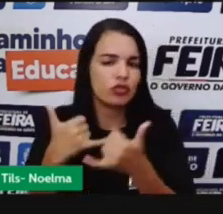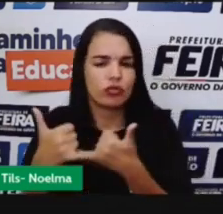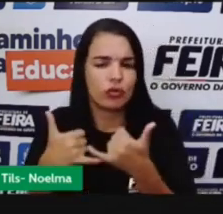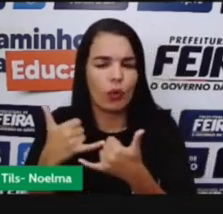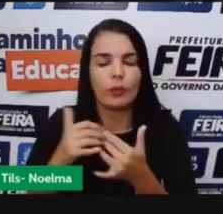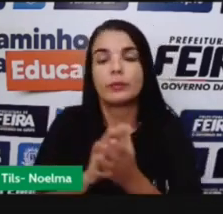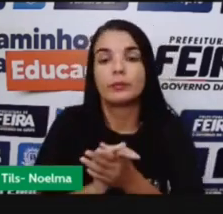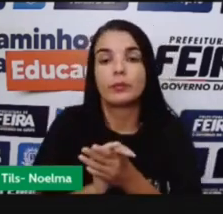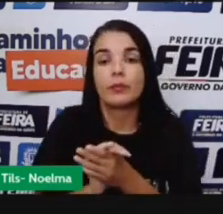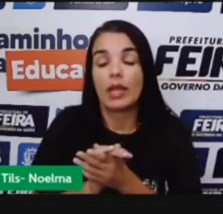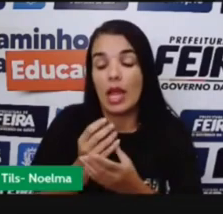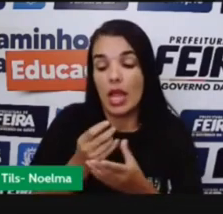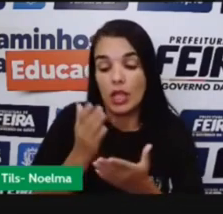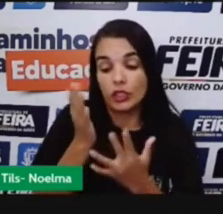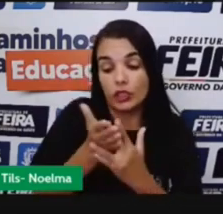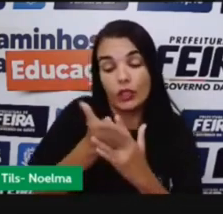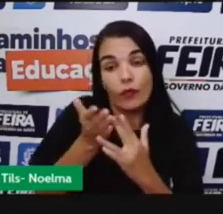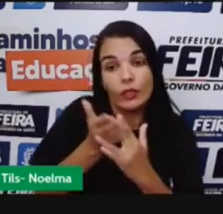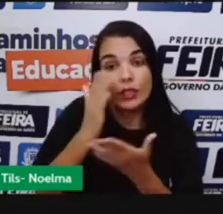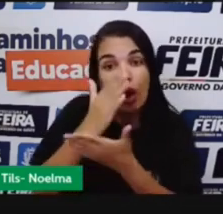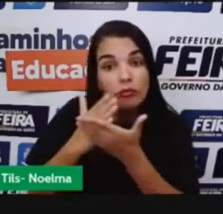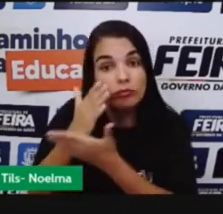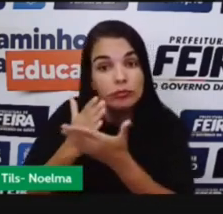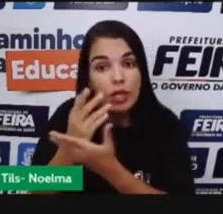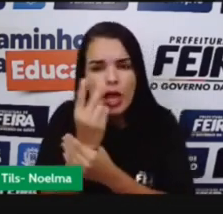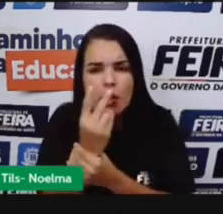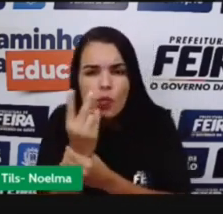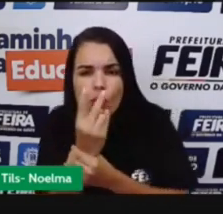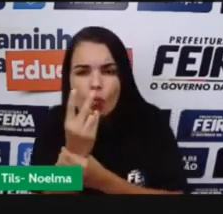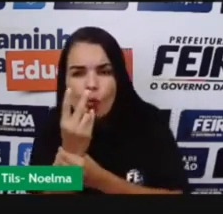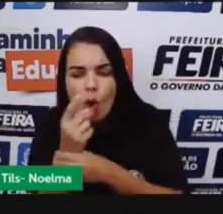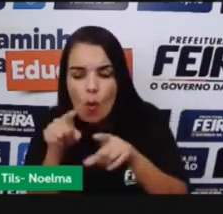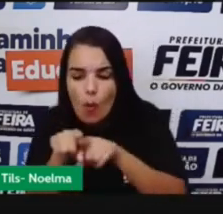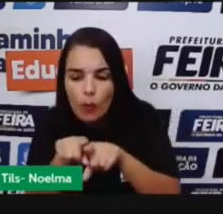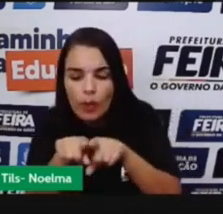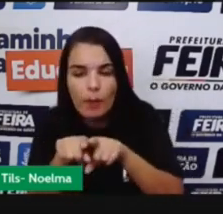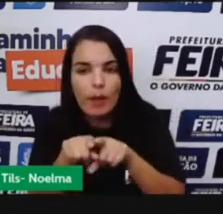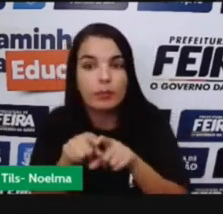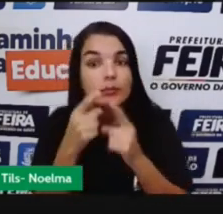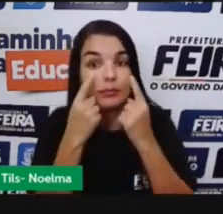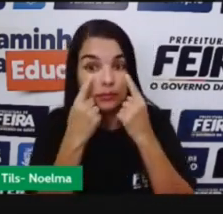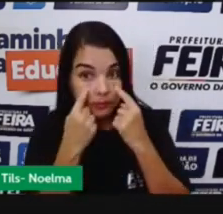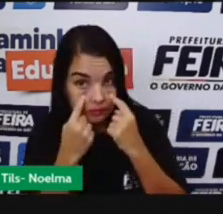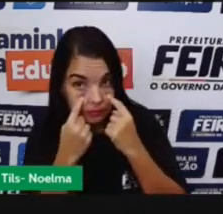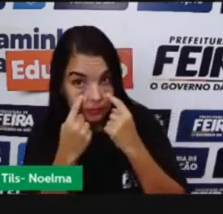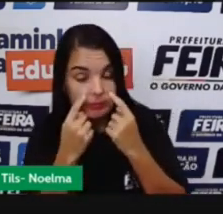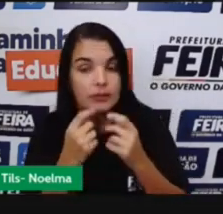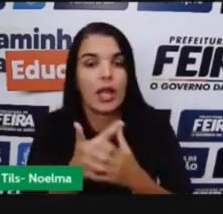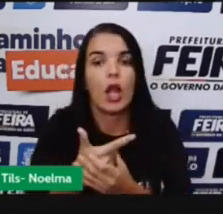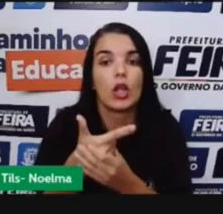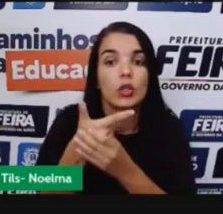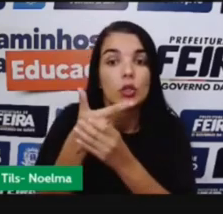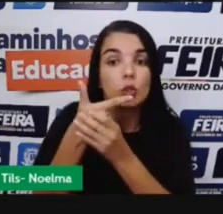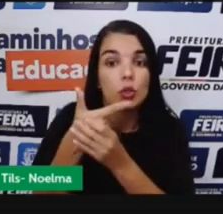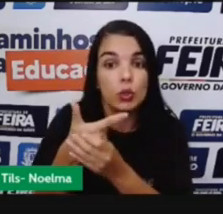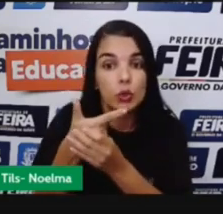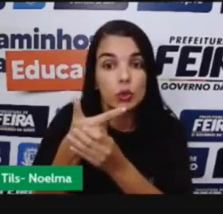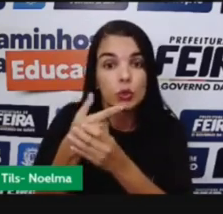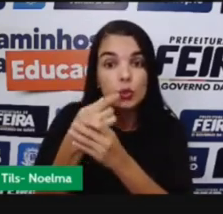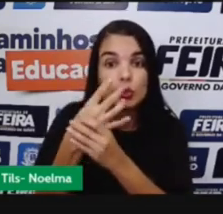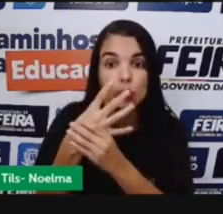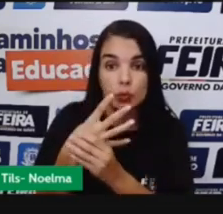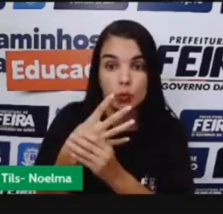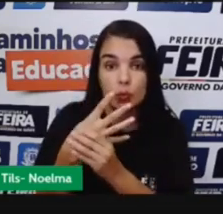né? Quantas cartinhas ficaram para cada menino? Eram 2 dúzias, olha